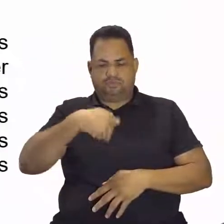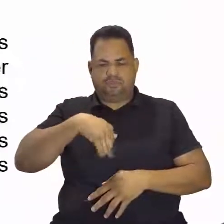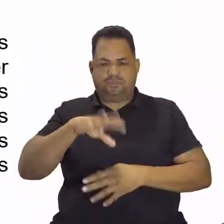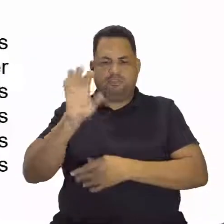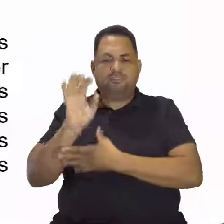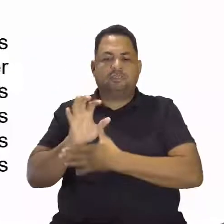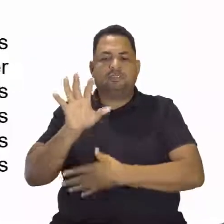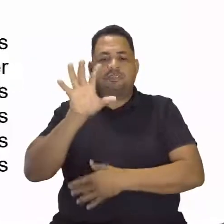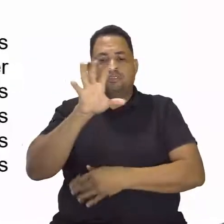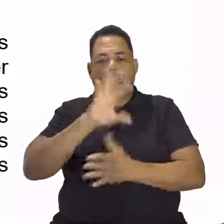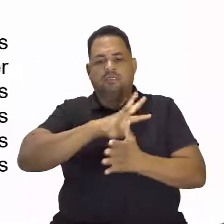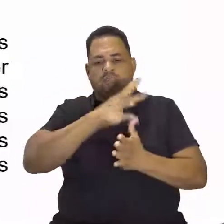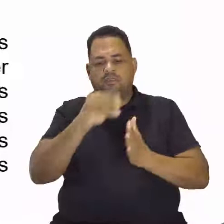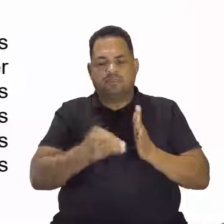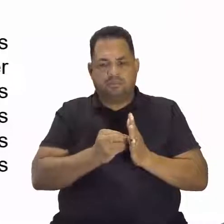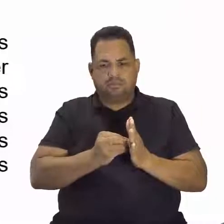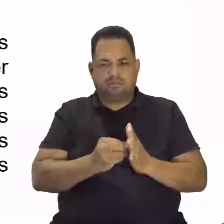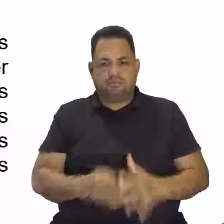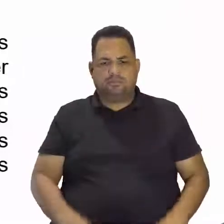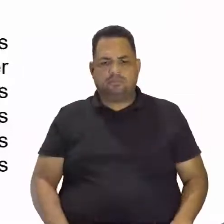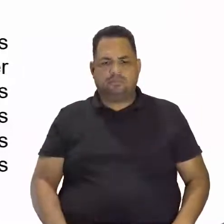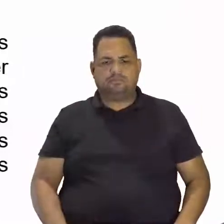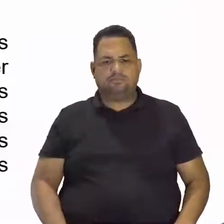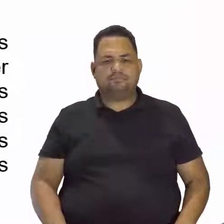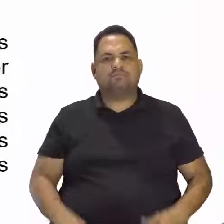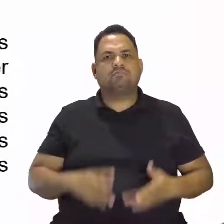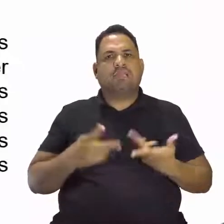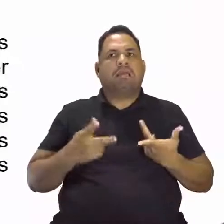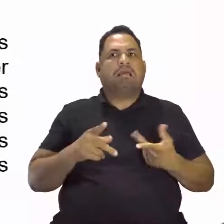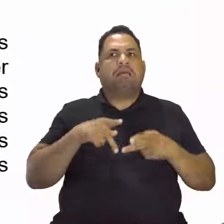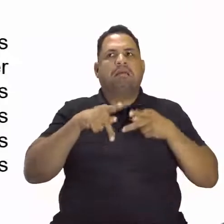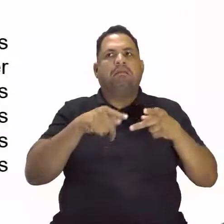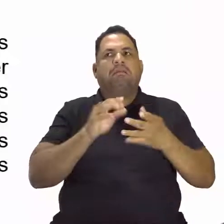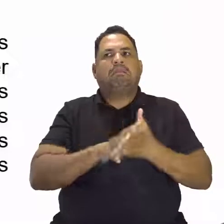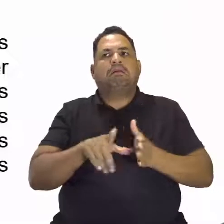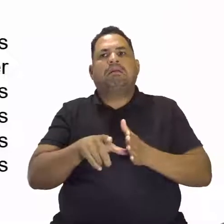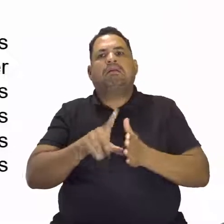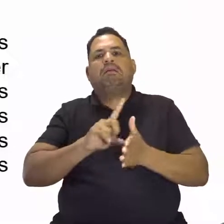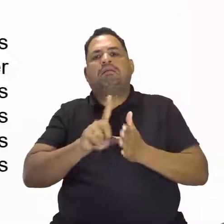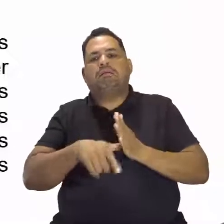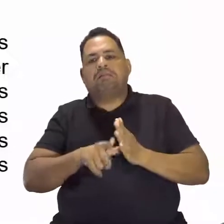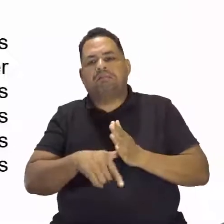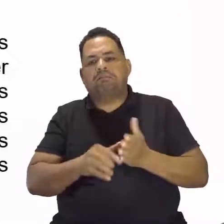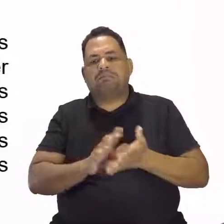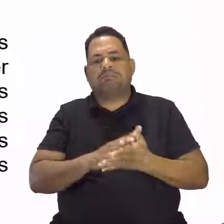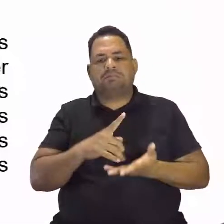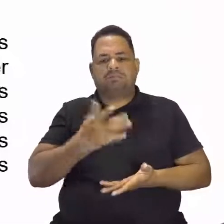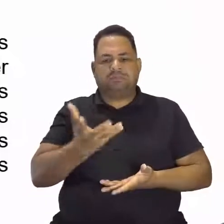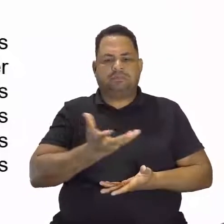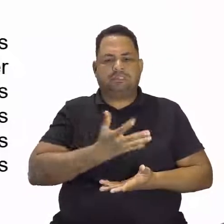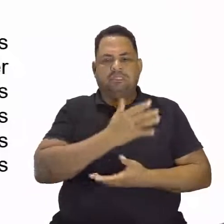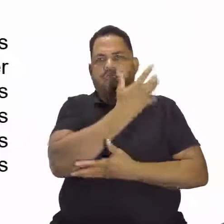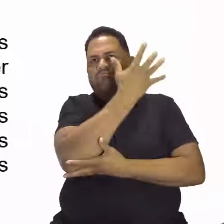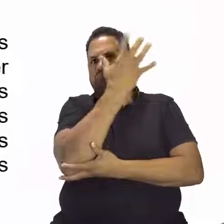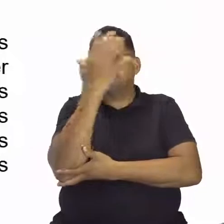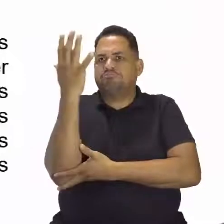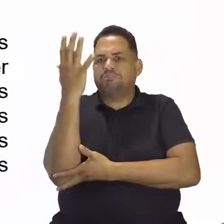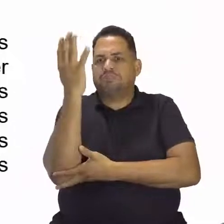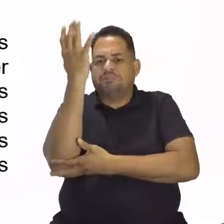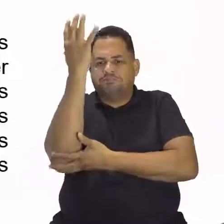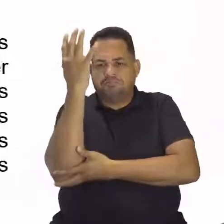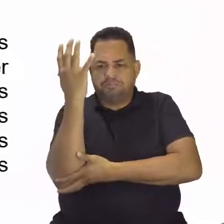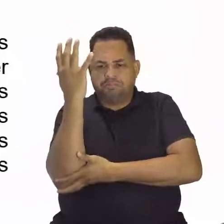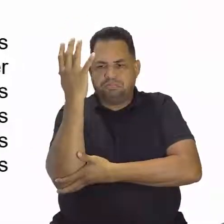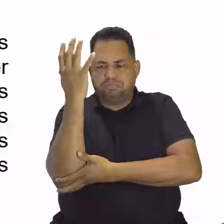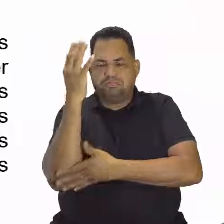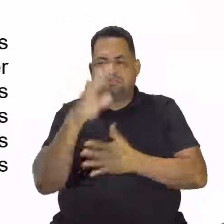com a modernidade, povo atrasado, o povo que quer a floresta em pé atrasado, como